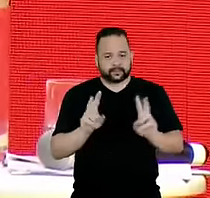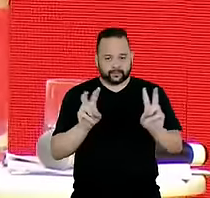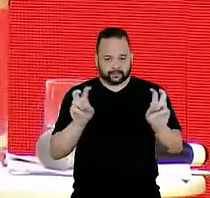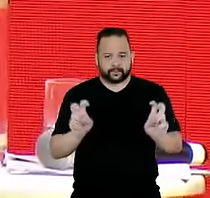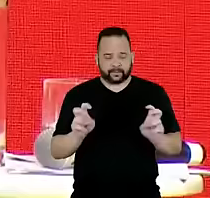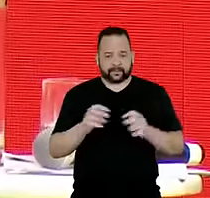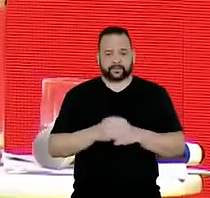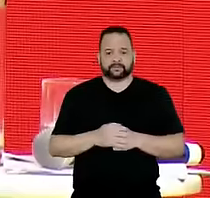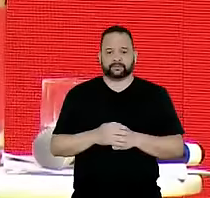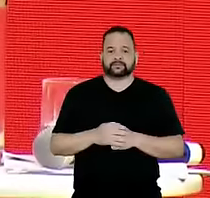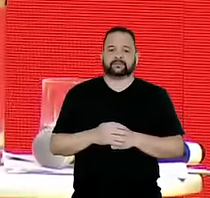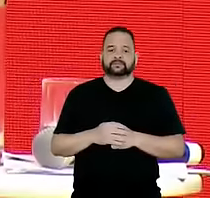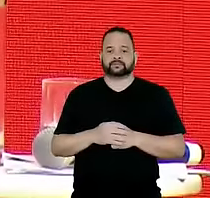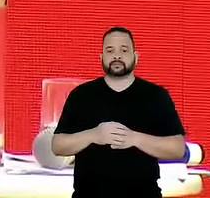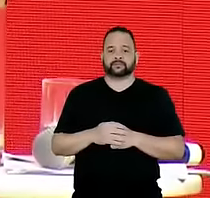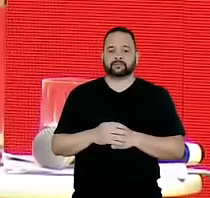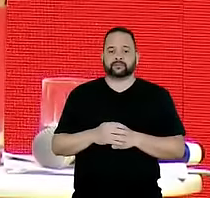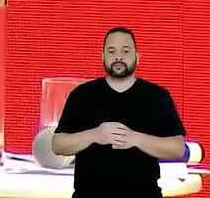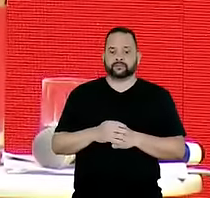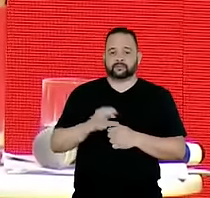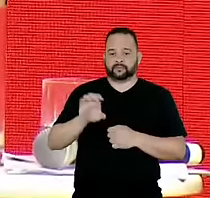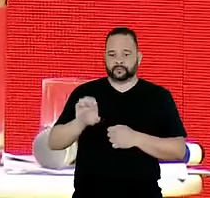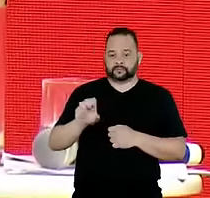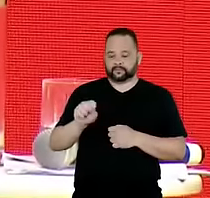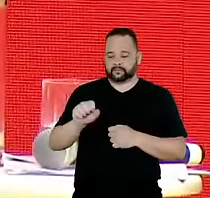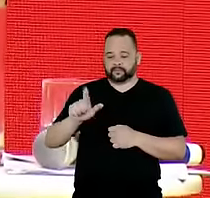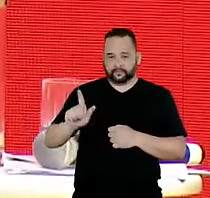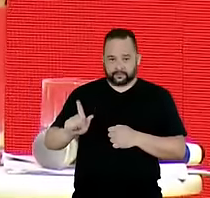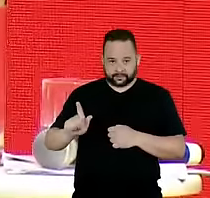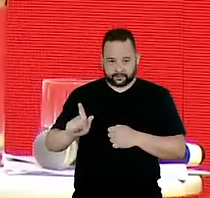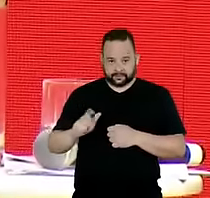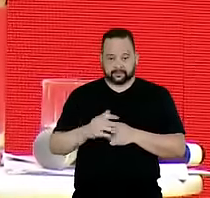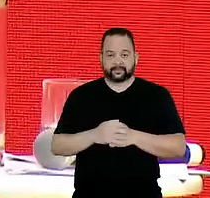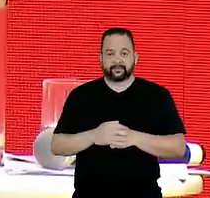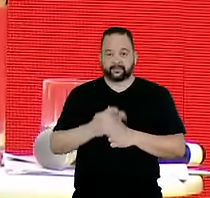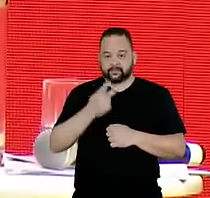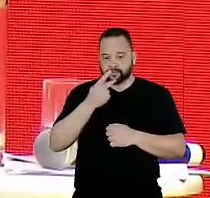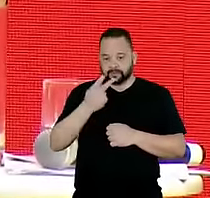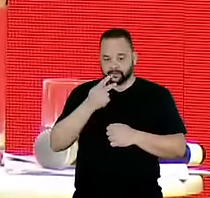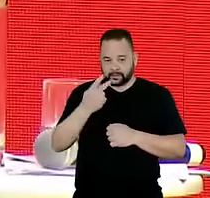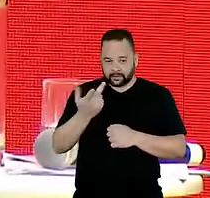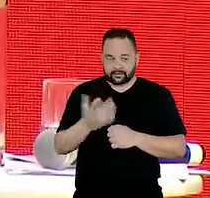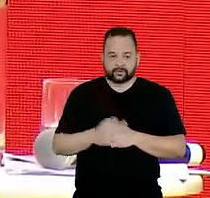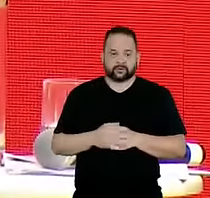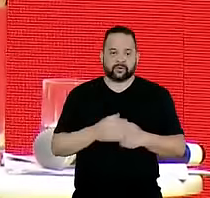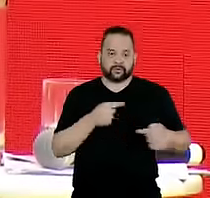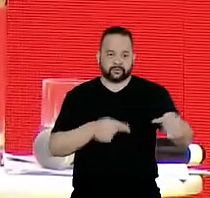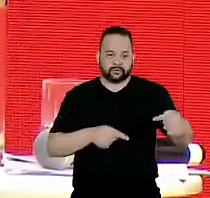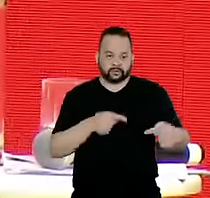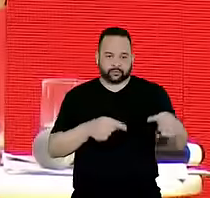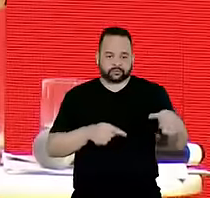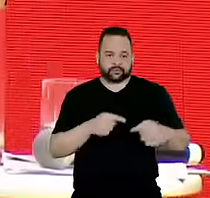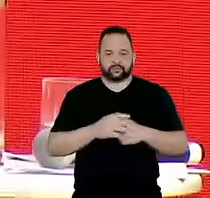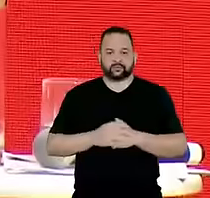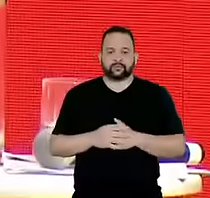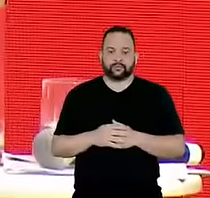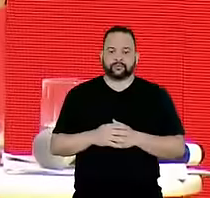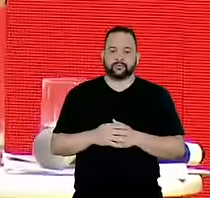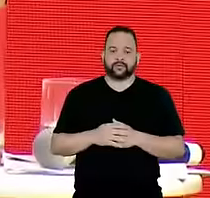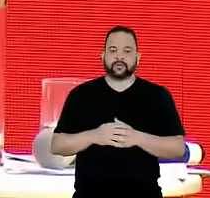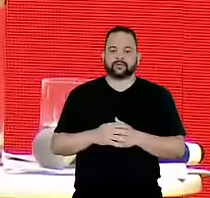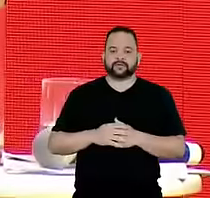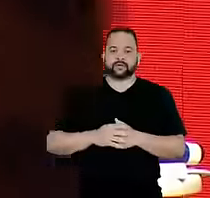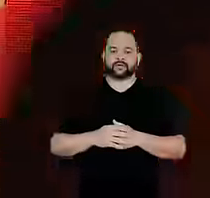e do verde falando um pouco agora sobre a audiência de regulamentação eh do fiagro e a previsão inclusive da